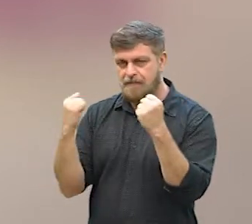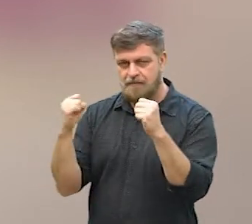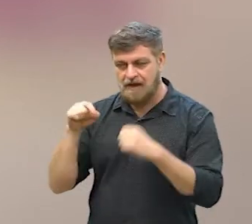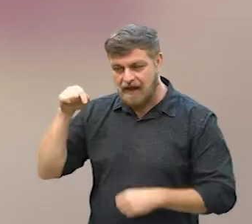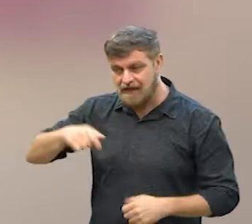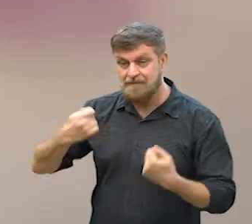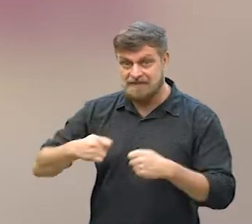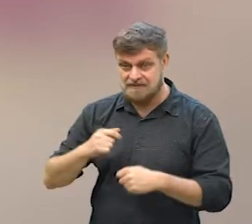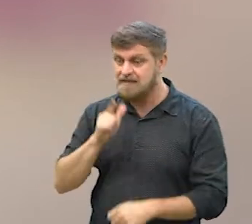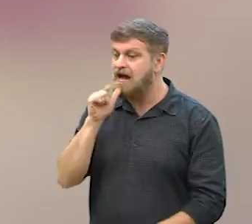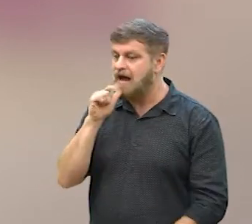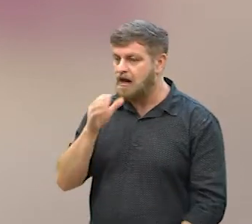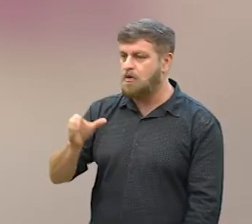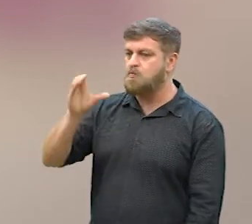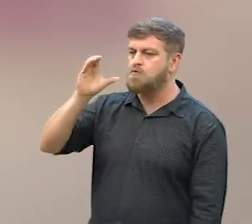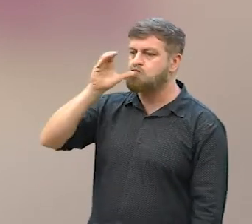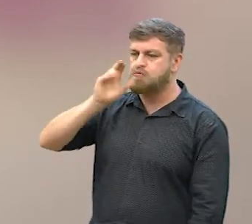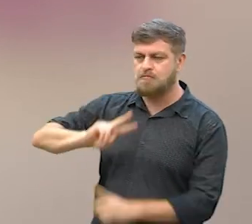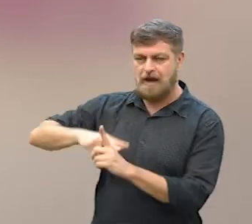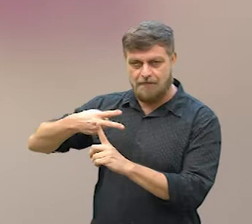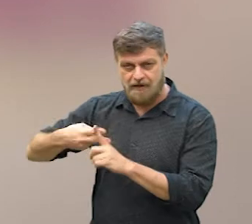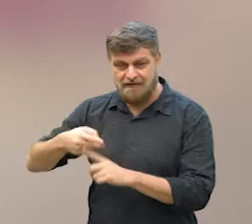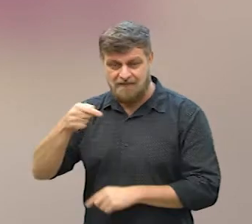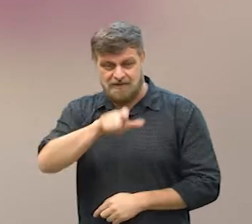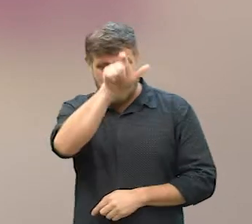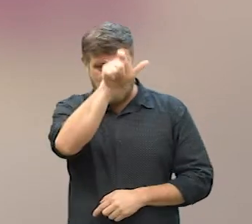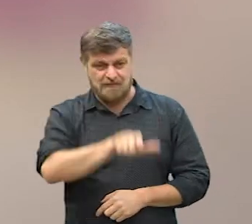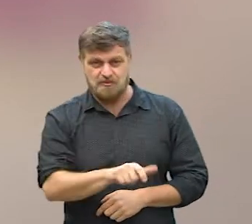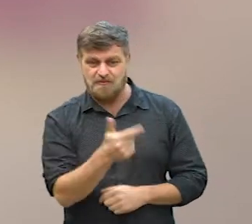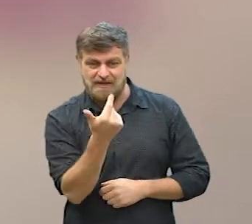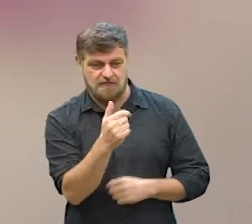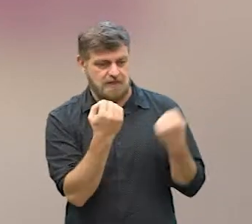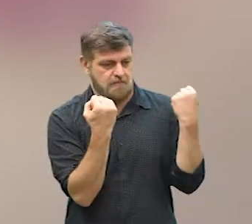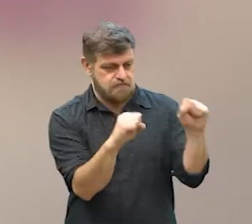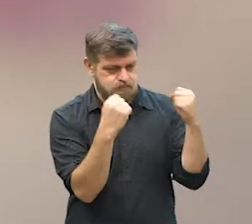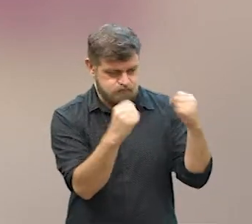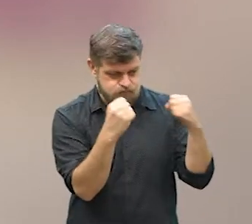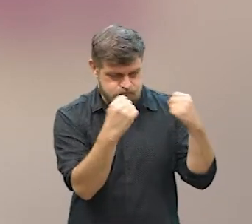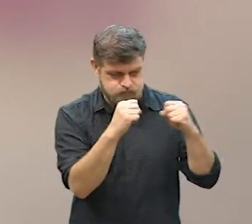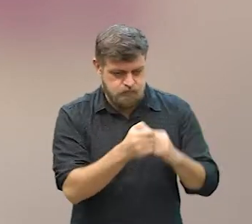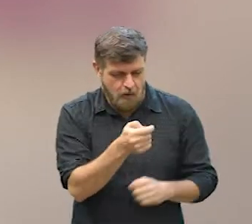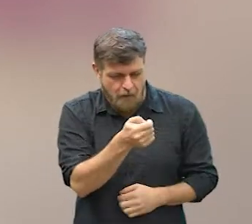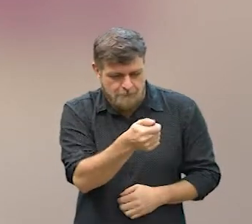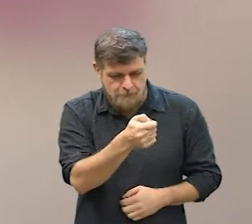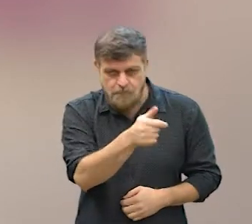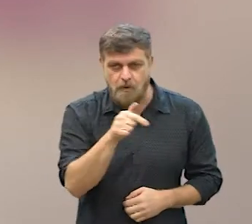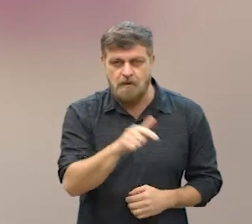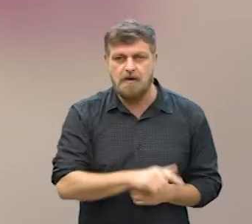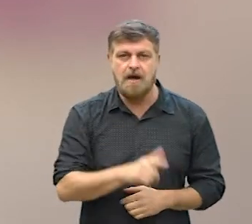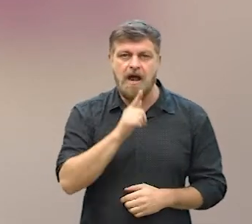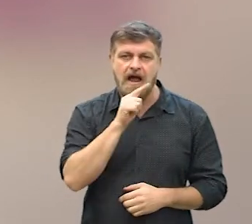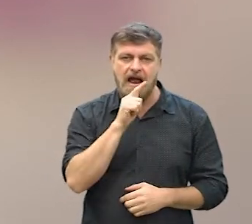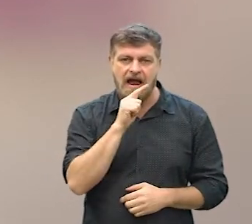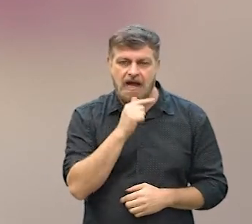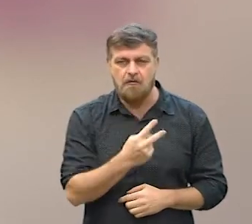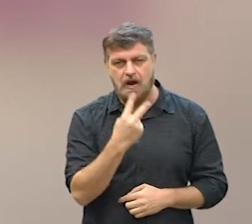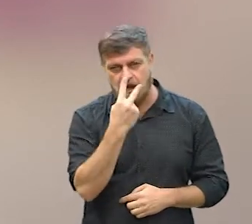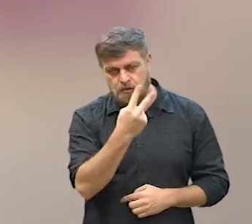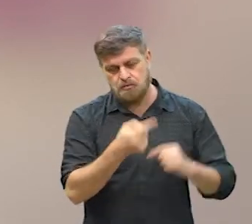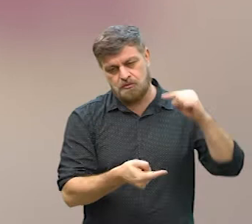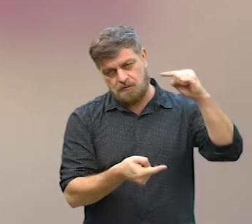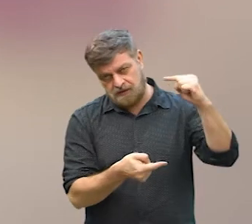atividade física em casa, então ele requer mais hidratação. Mas se você é uma pessoa que não tem uma atividade tão intensa,